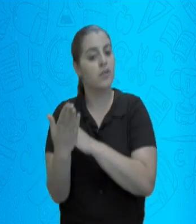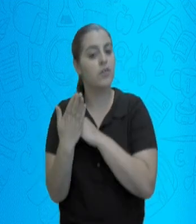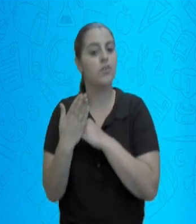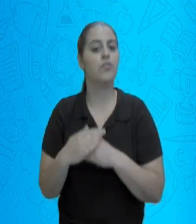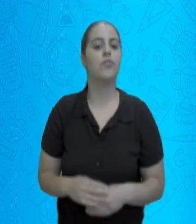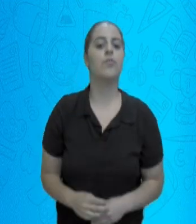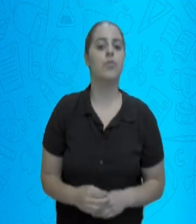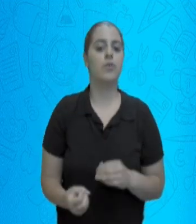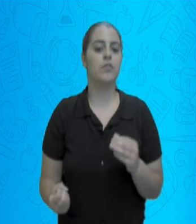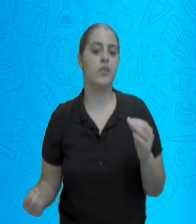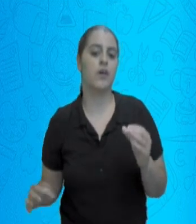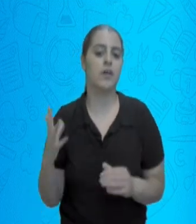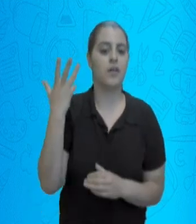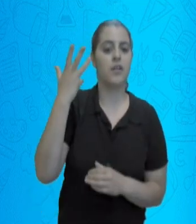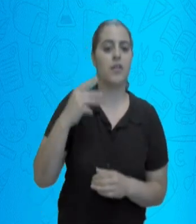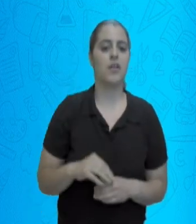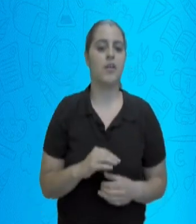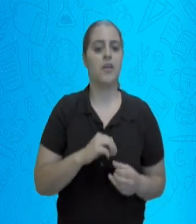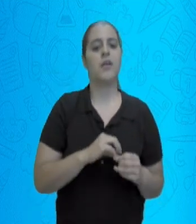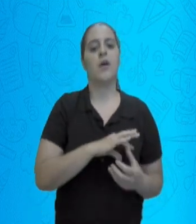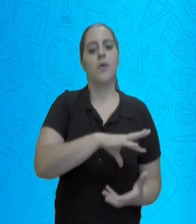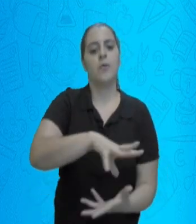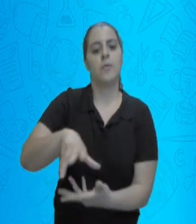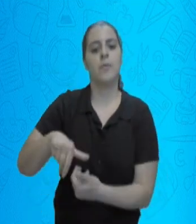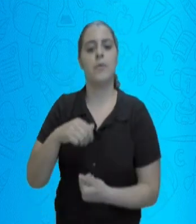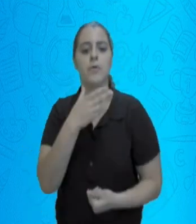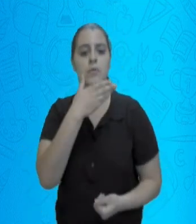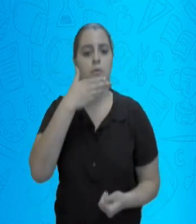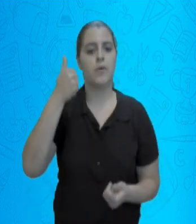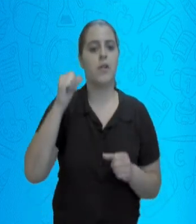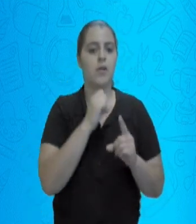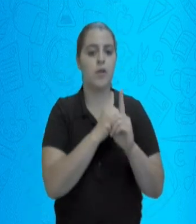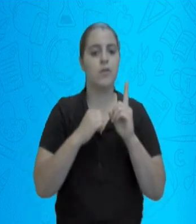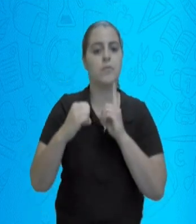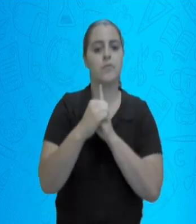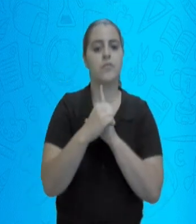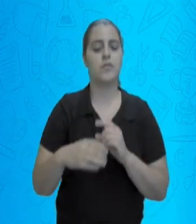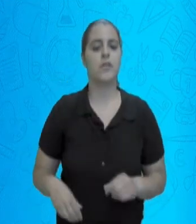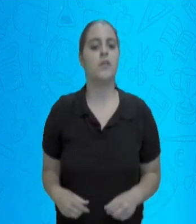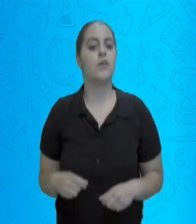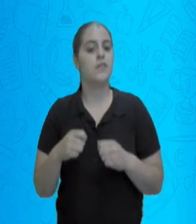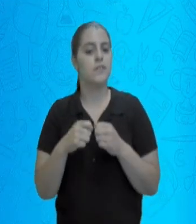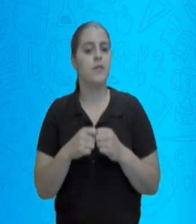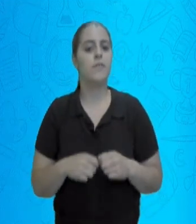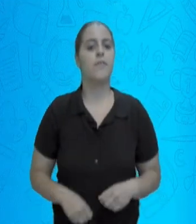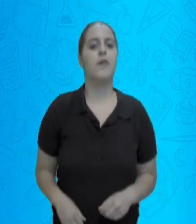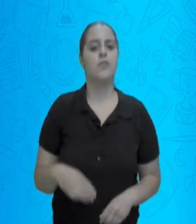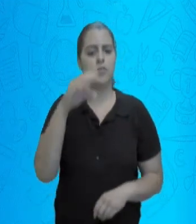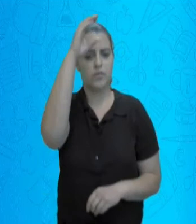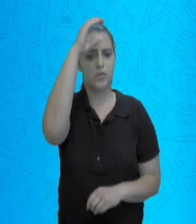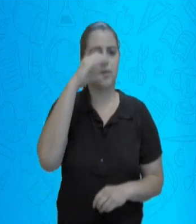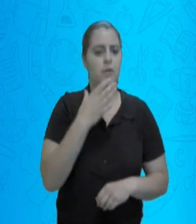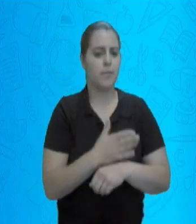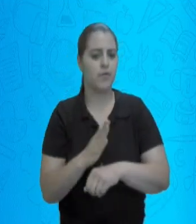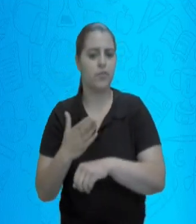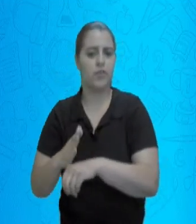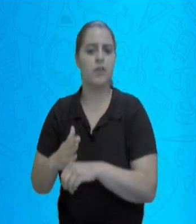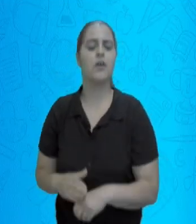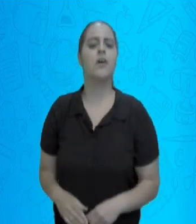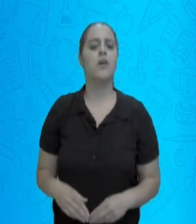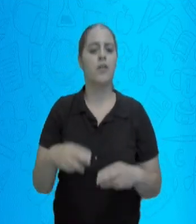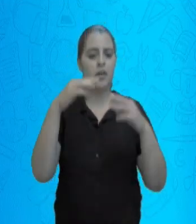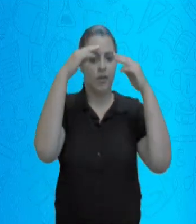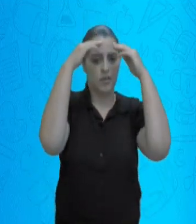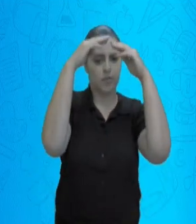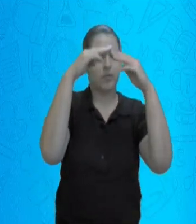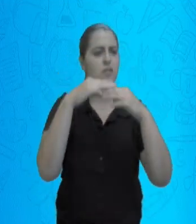sociedade e um mundo melhor. Então, se eu faço o meu papel enquanto cidadão, se eu cumpro meus deveres e exerço os meus direitos,